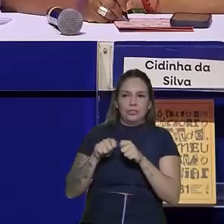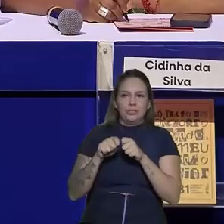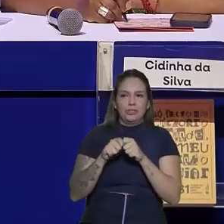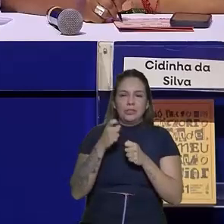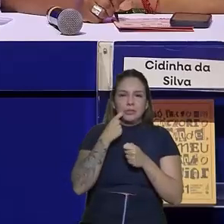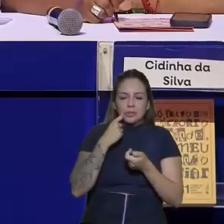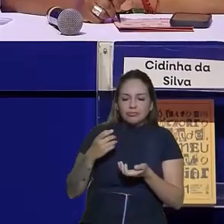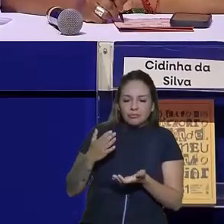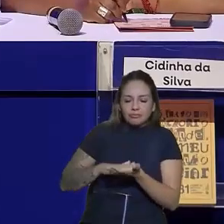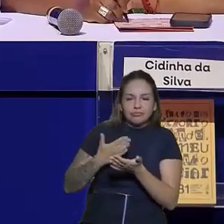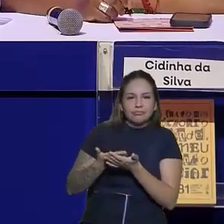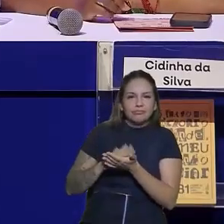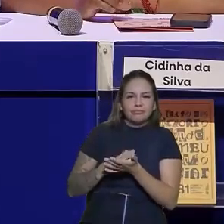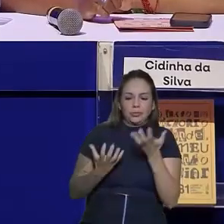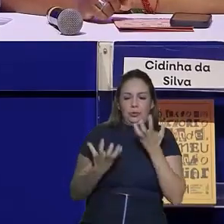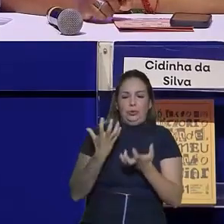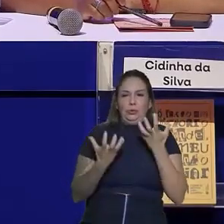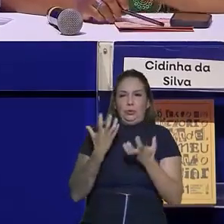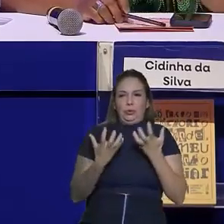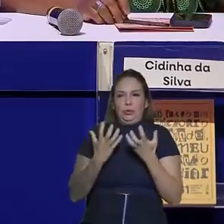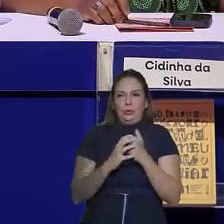fazer aquele peixinho, a fumaceira que não vai